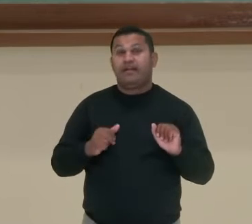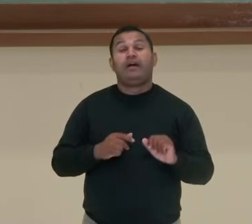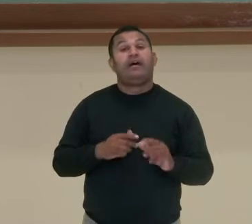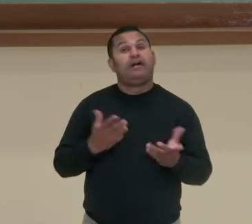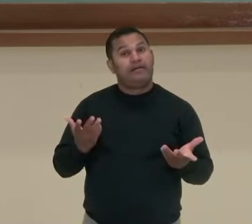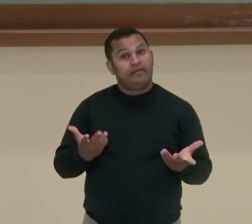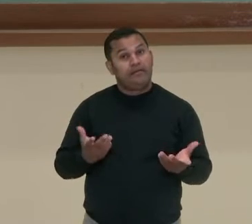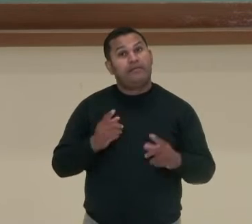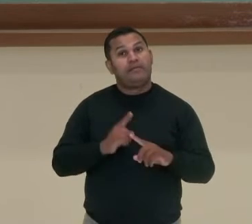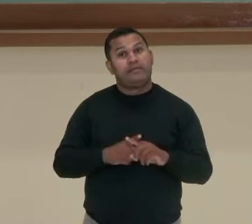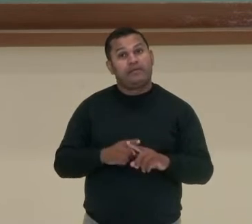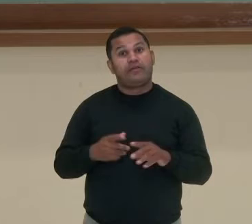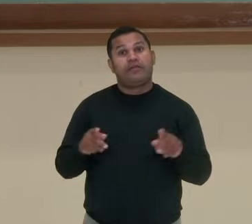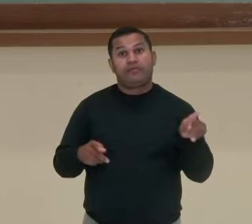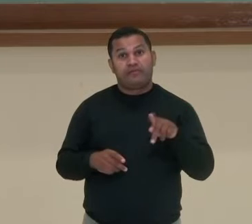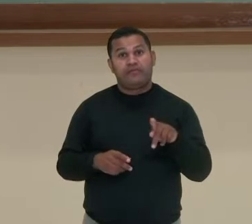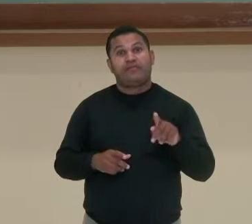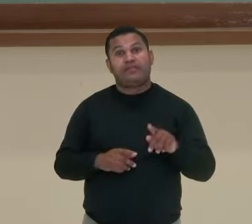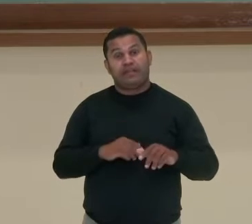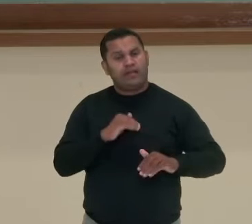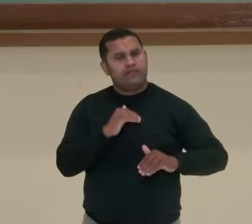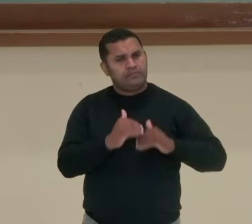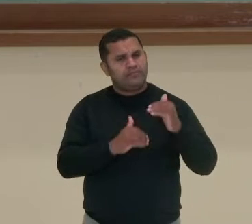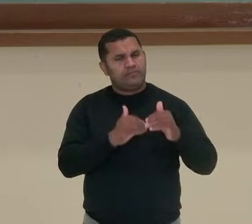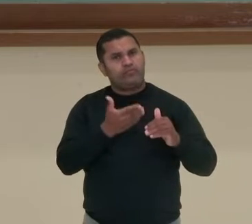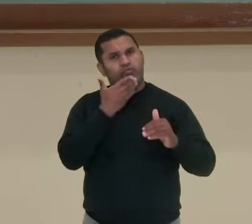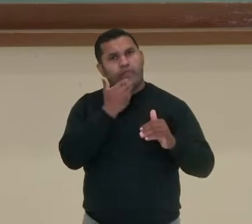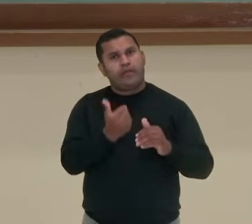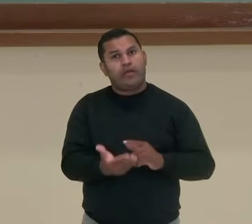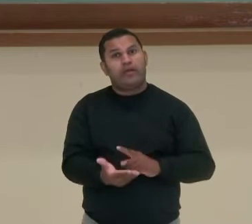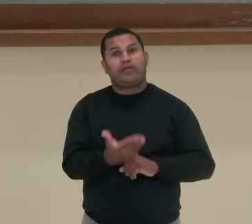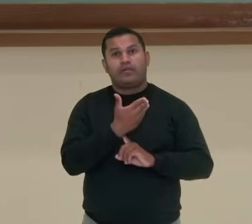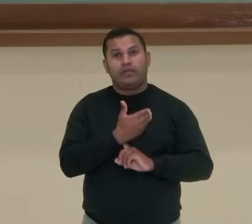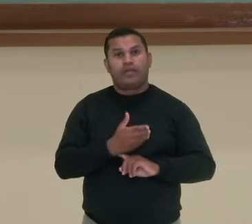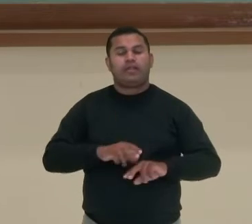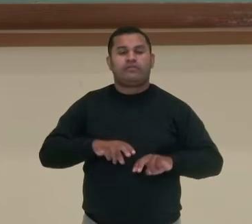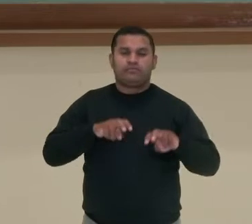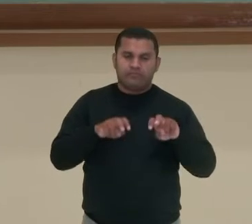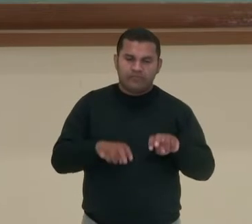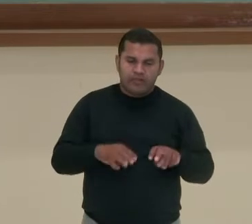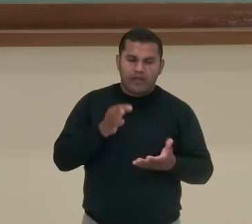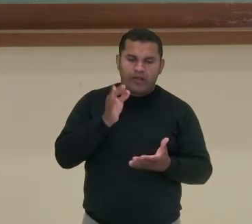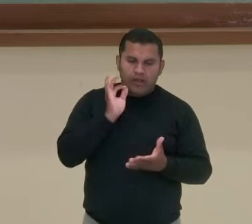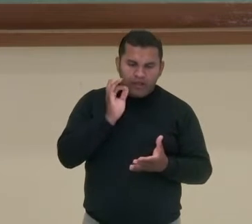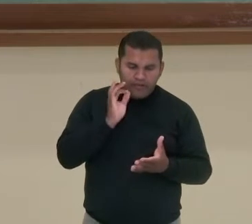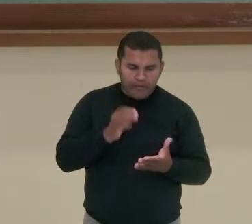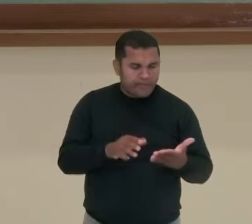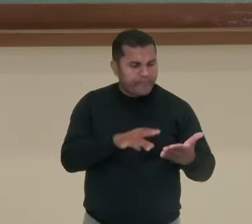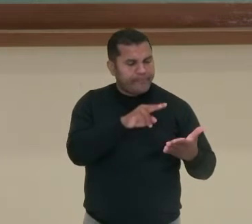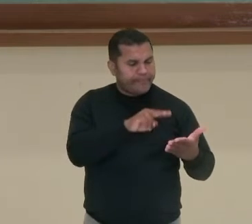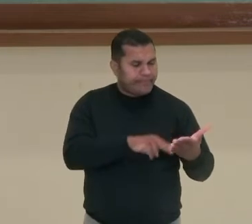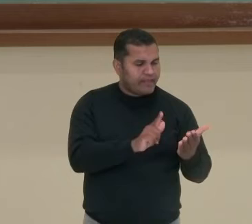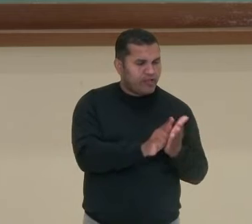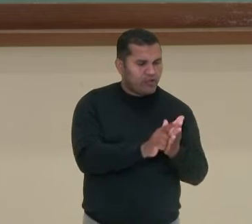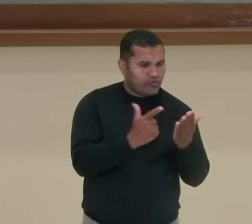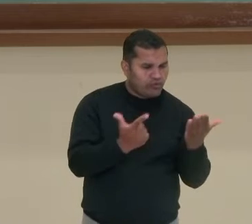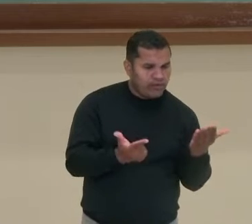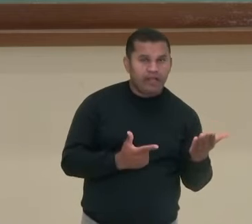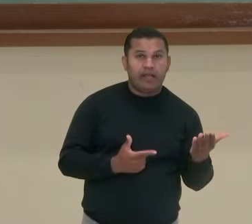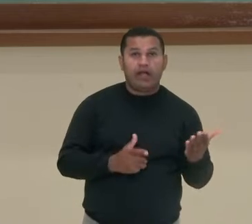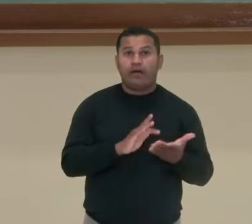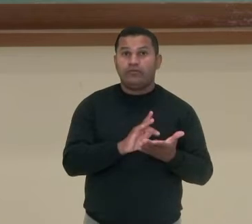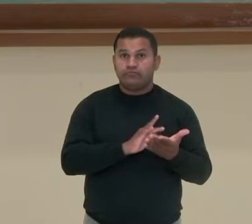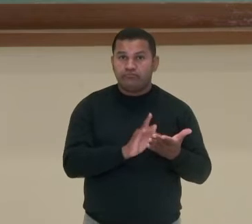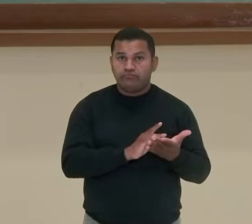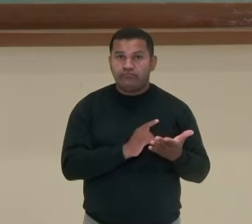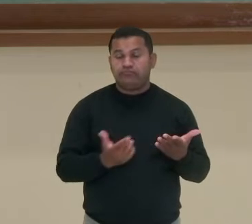Afinal, né, estamos sempre se atualizando. Então, é o momento que eu me dedico ali. Na hora do café, estou ali, vejo as notícias, sempre gosto de estar sempre